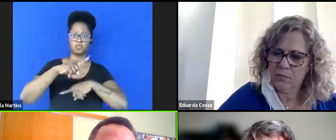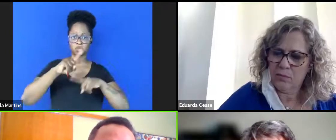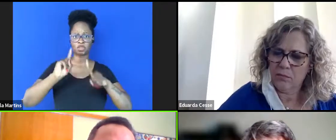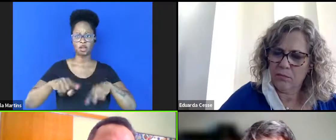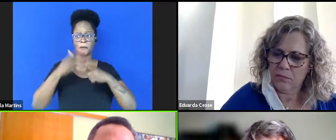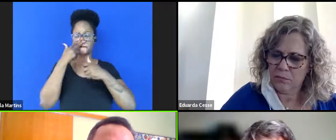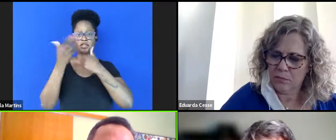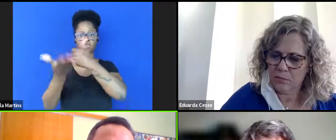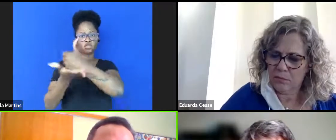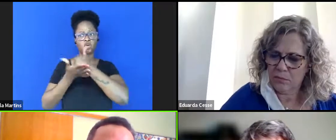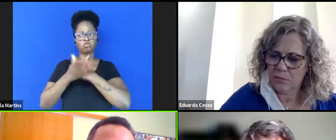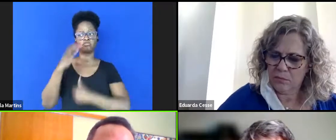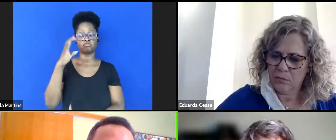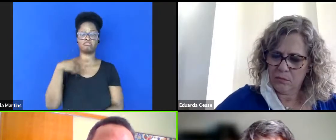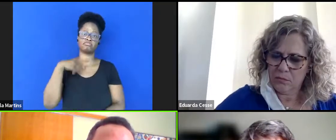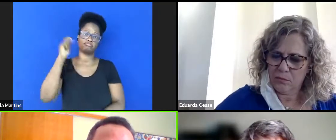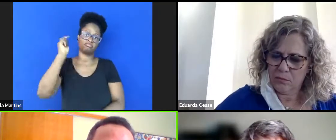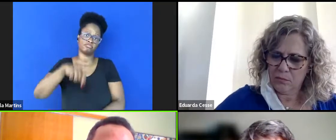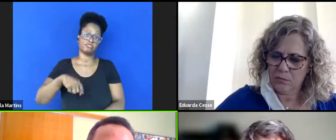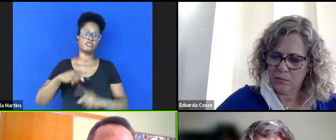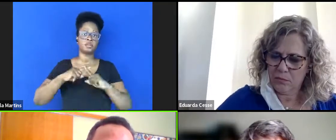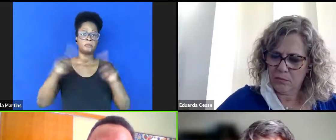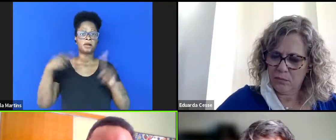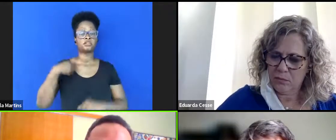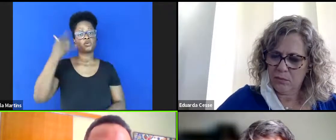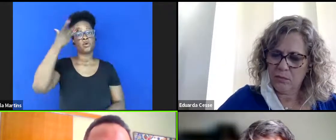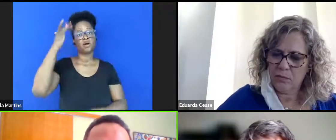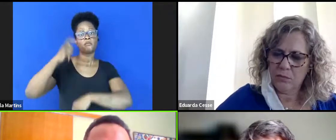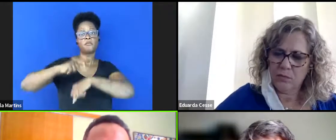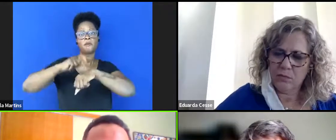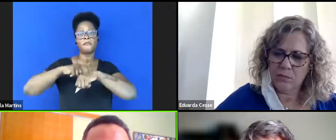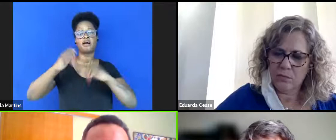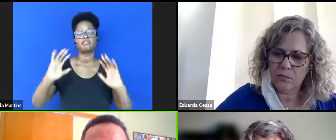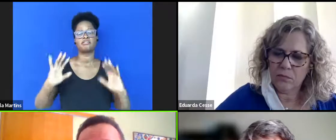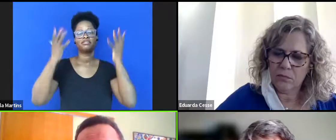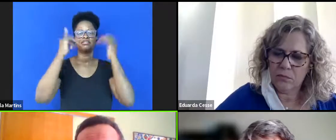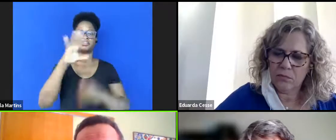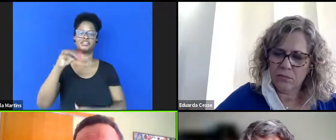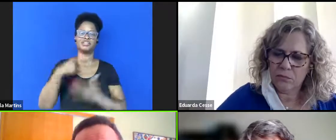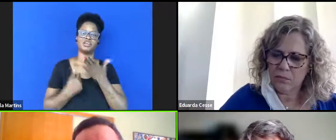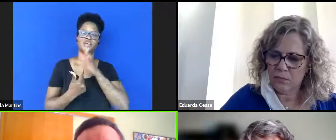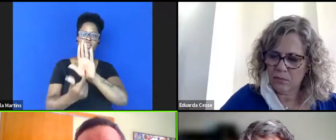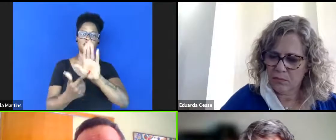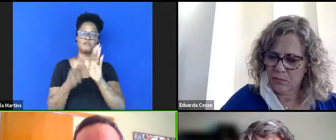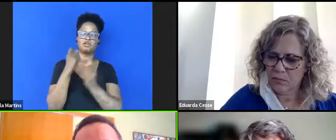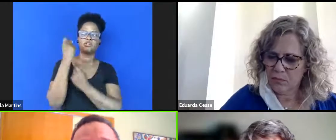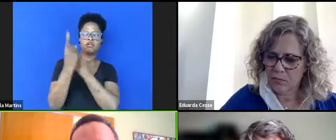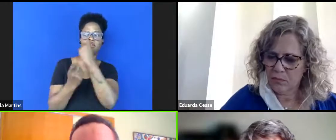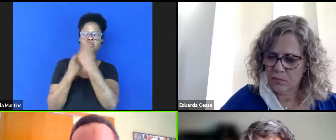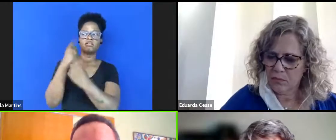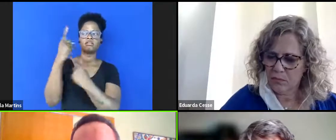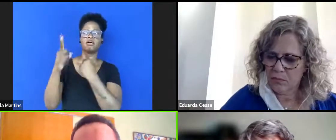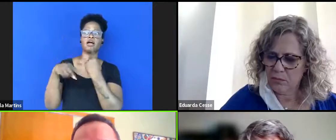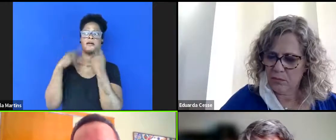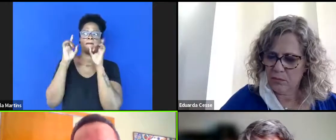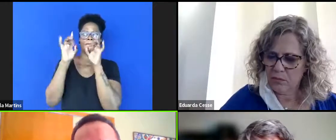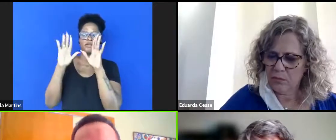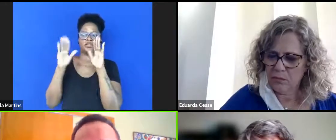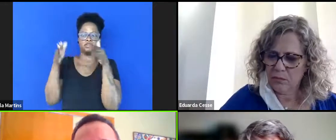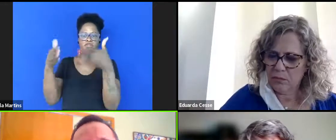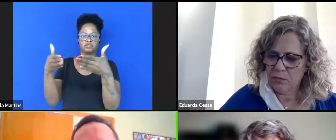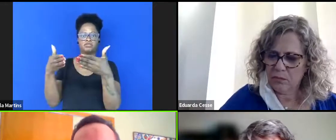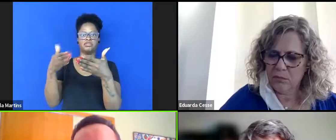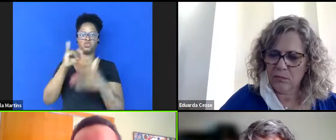à ciência, mas eu acho que esse momento de festejo é isso, né, mostrar alguns aspectos tanto específicos, o João